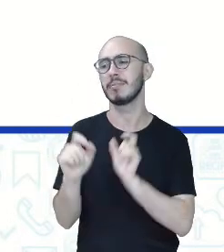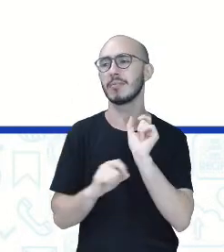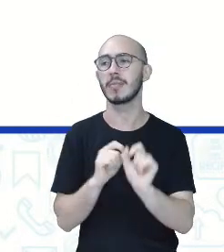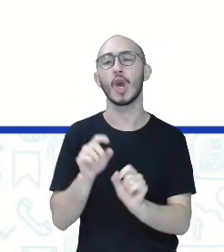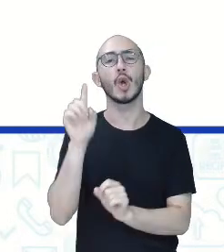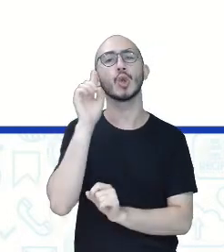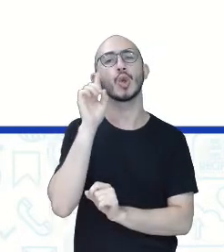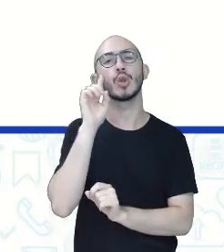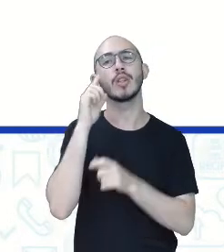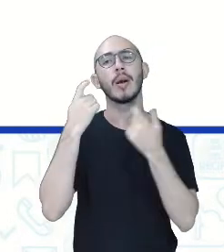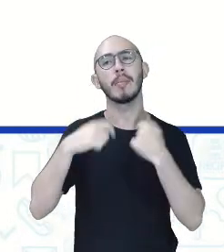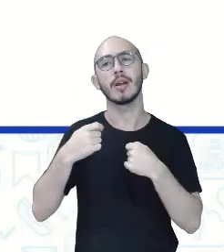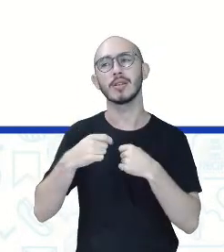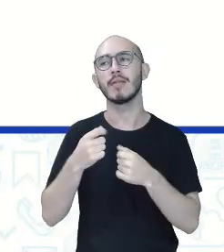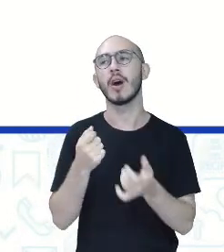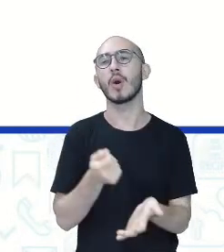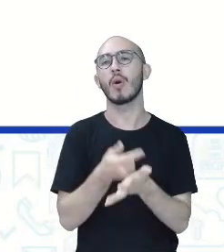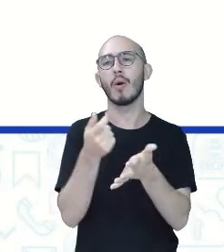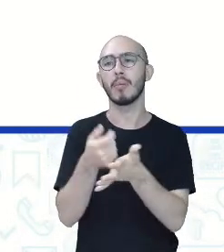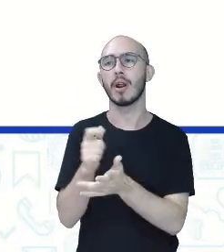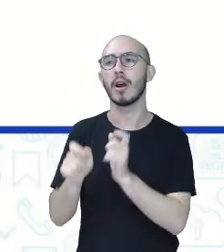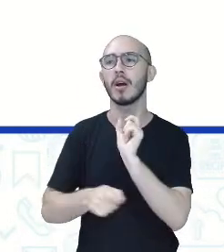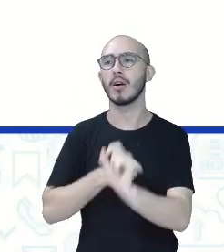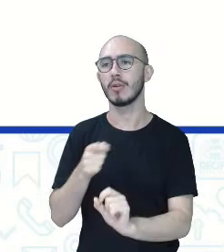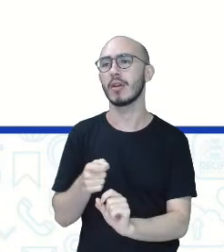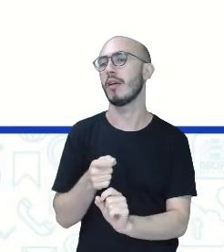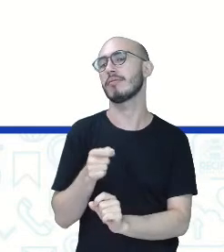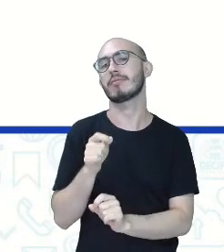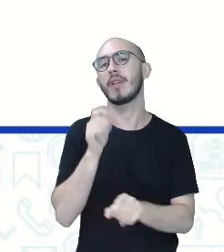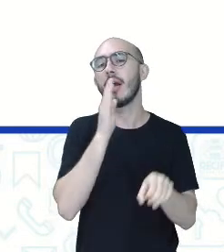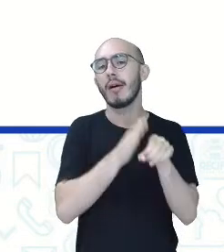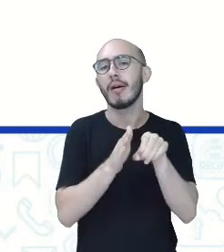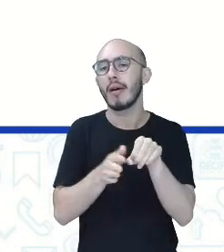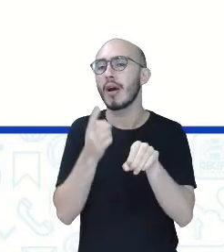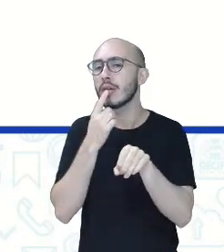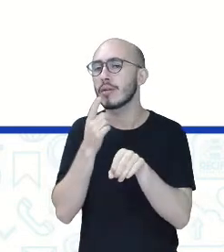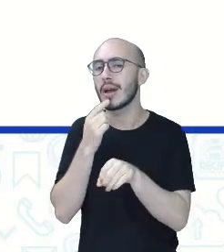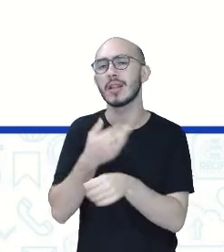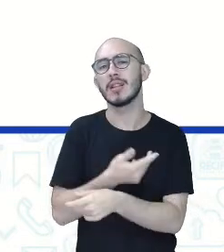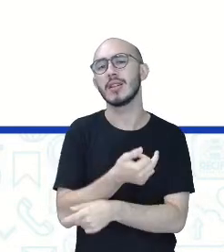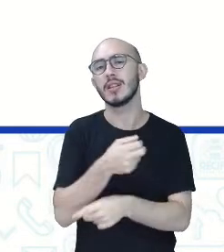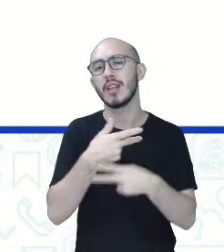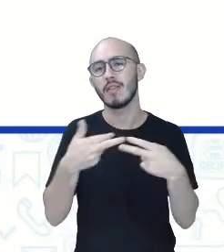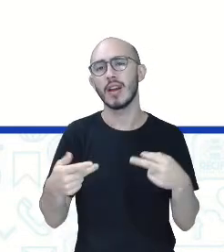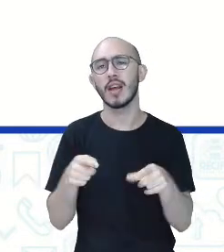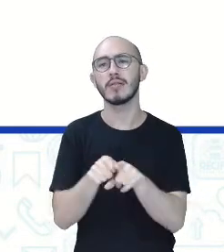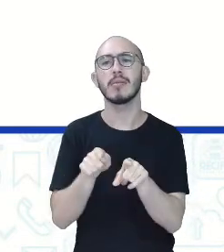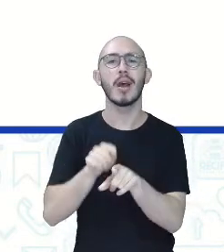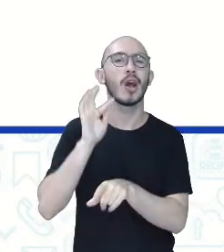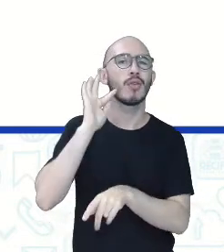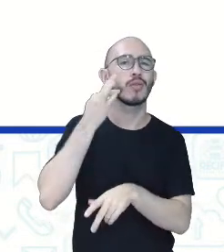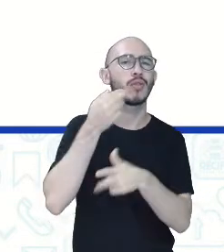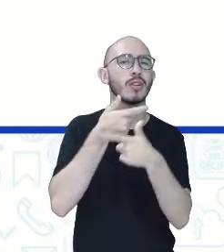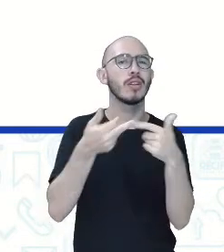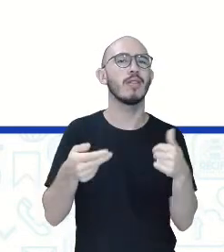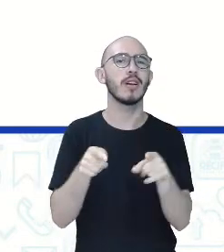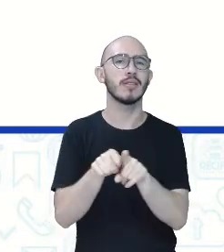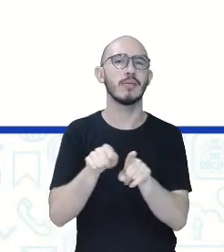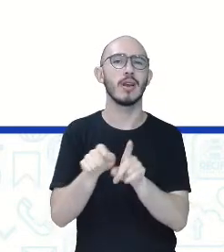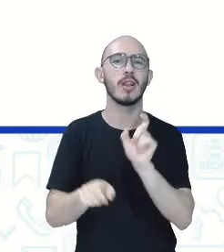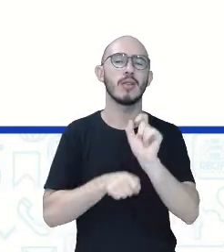era necessário fazer compras de verduras, frutas, nas pequenas quitandas. Não existia a geladeira, então não tinha